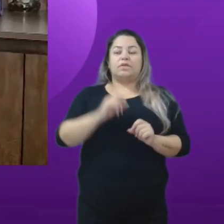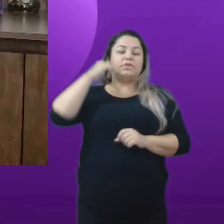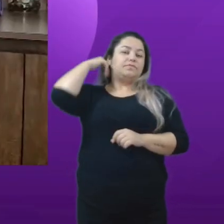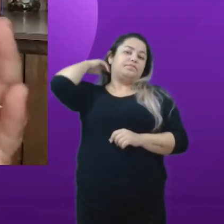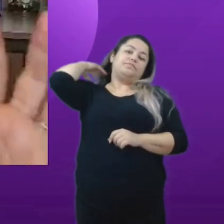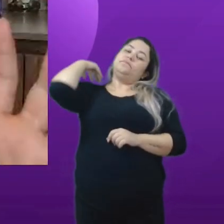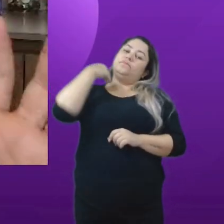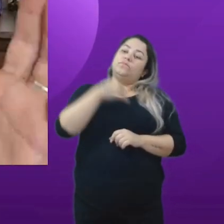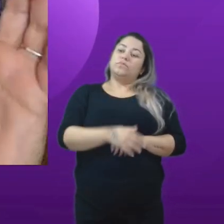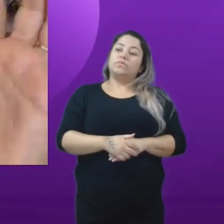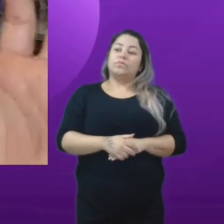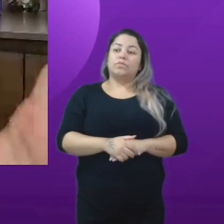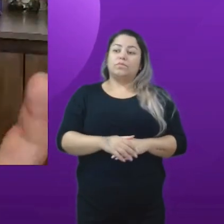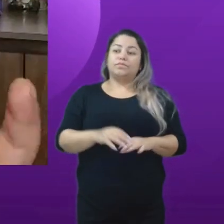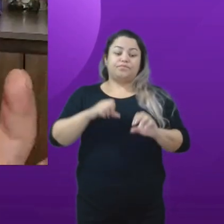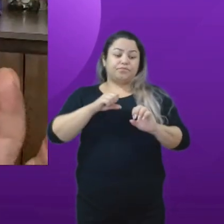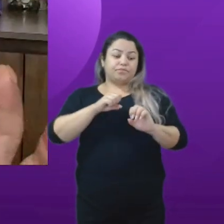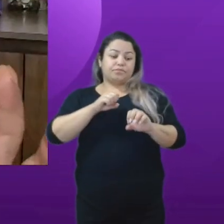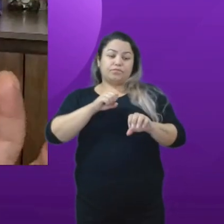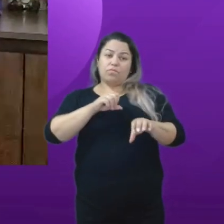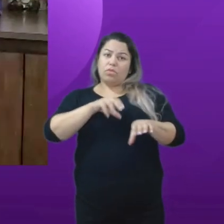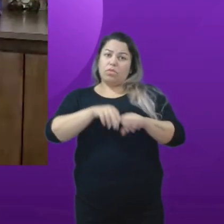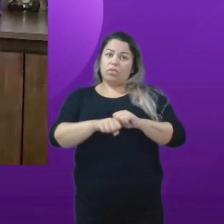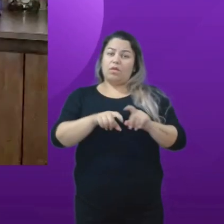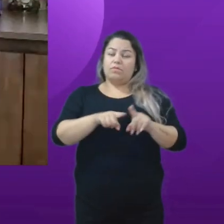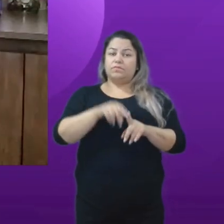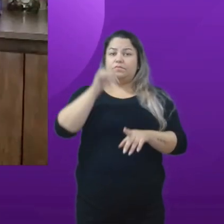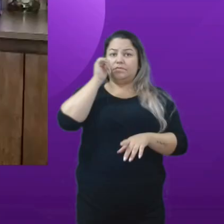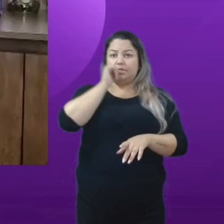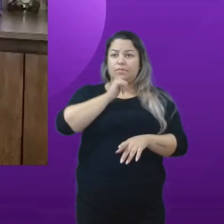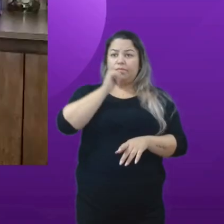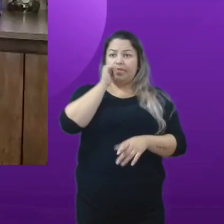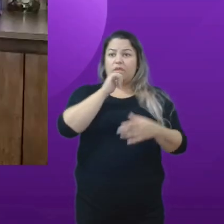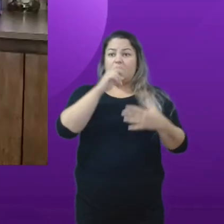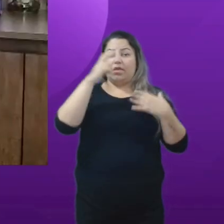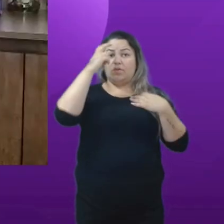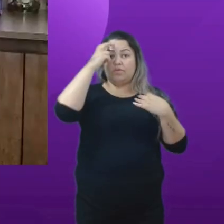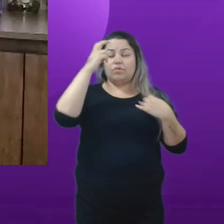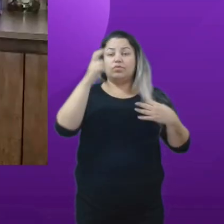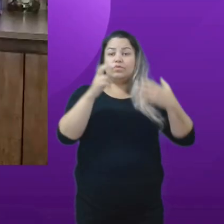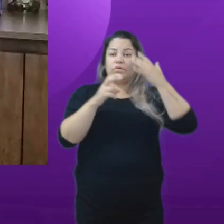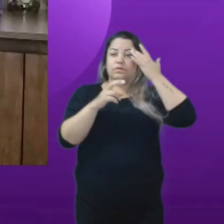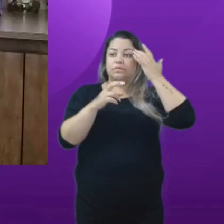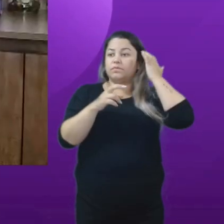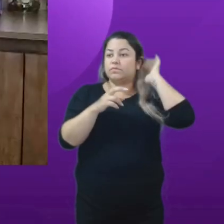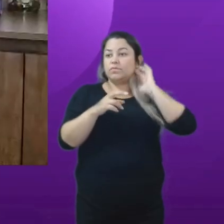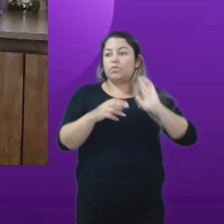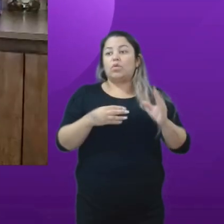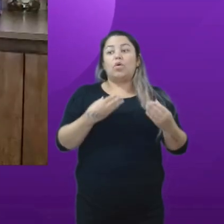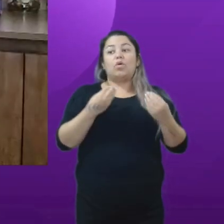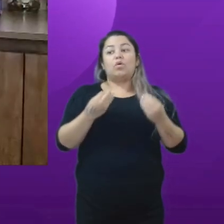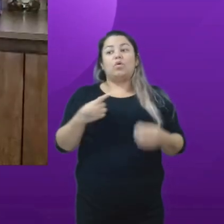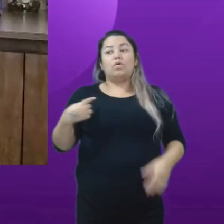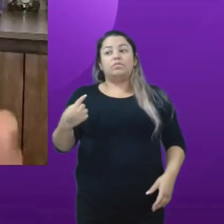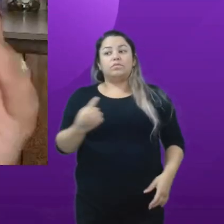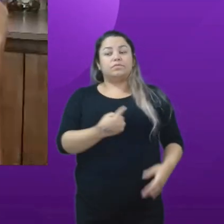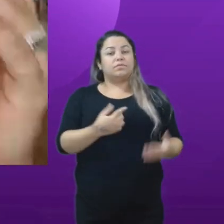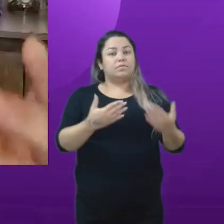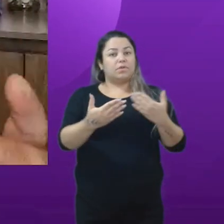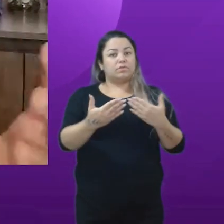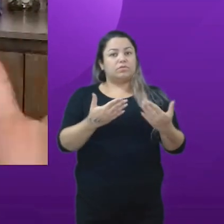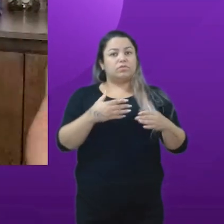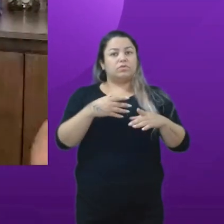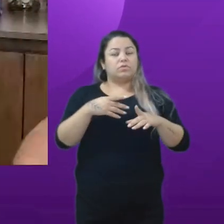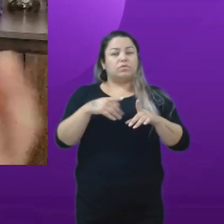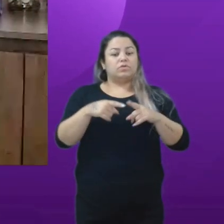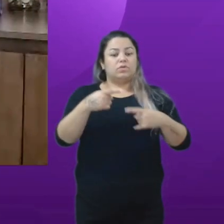formação de lideranças comunitárias feministas em cultura digital, que é como que a gente vai discutir no ano que vem,